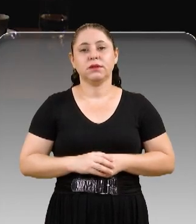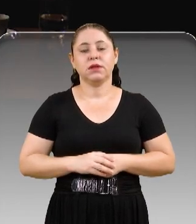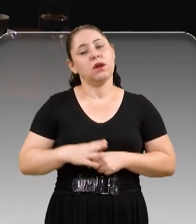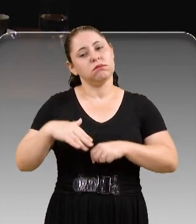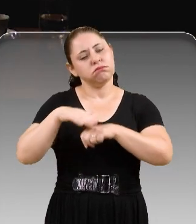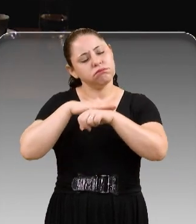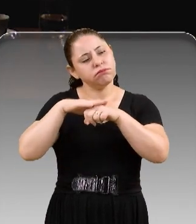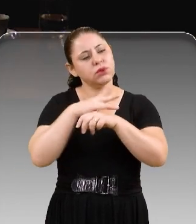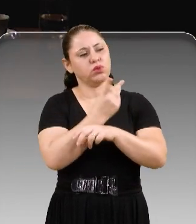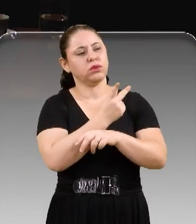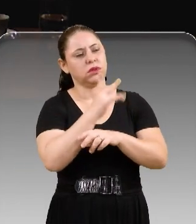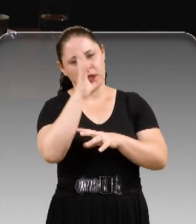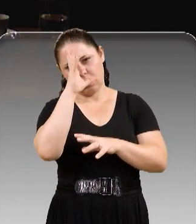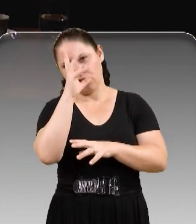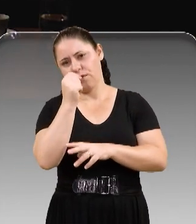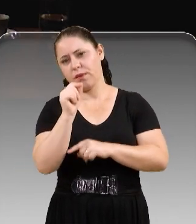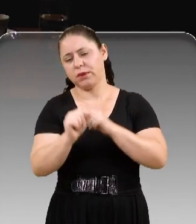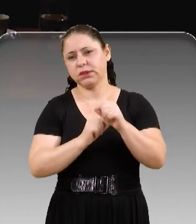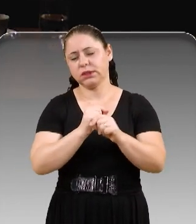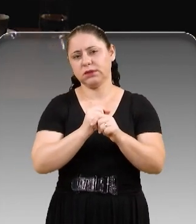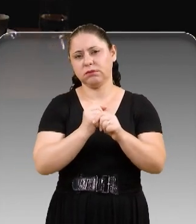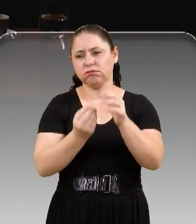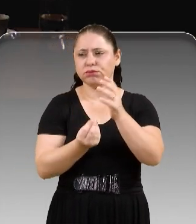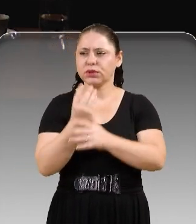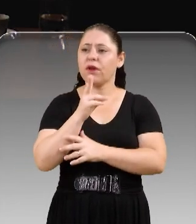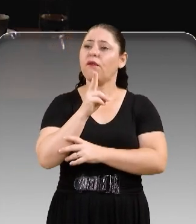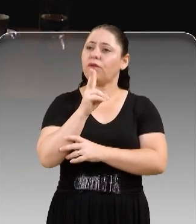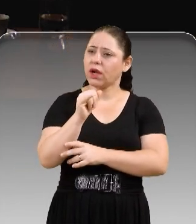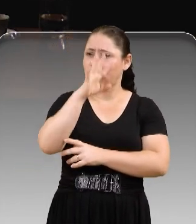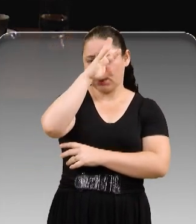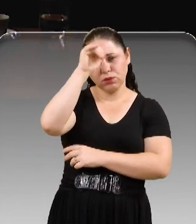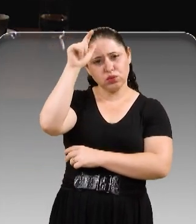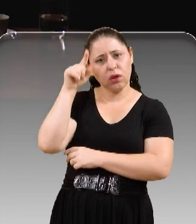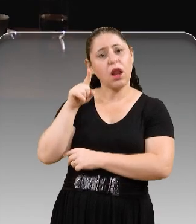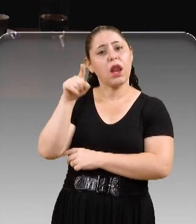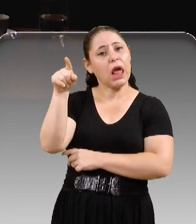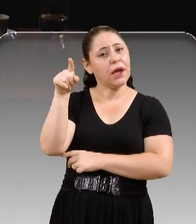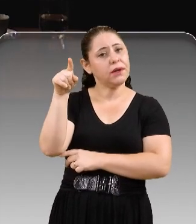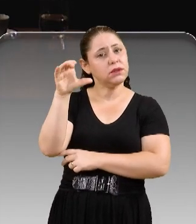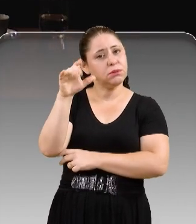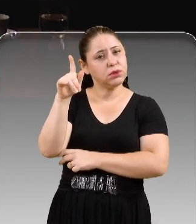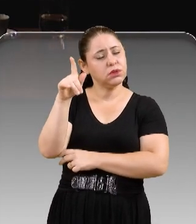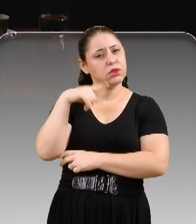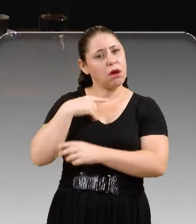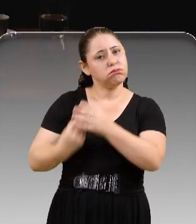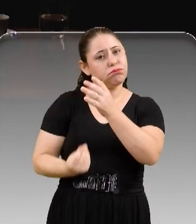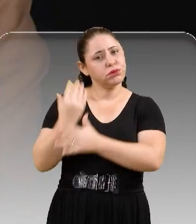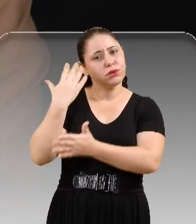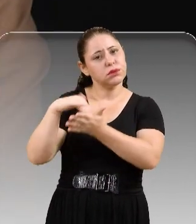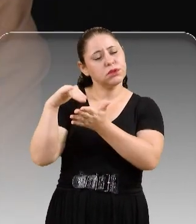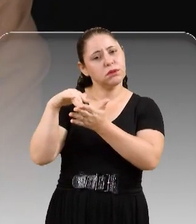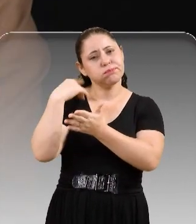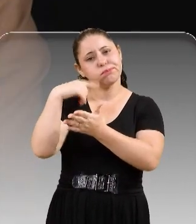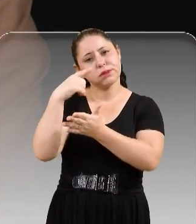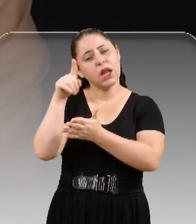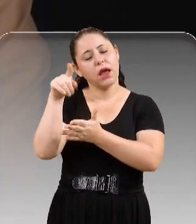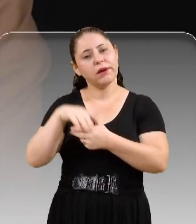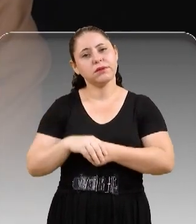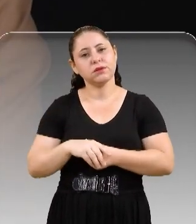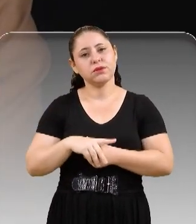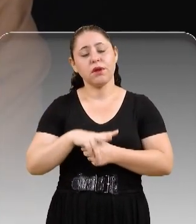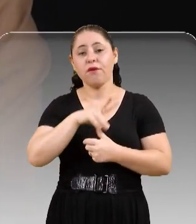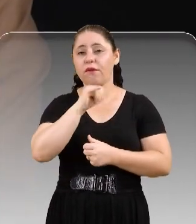conversando com eles, resolvemos estabelecer, falando, não, você vai para Mato Grosso do Sul, vai para Campo Grande, abre o escritório de advocacia lá, e nós vamos